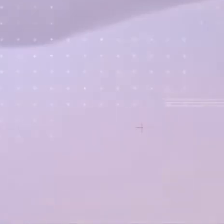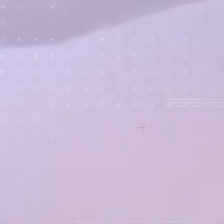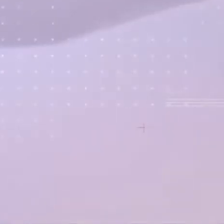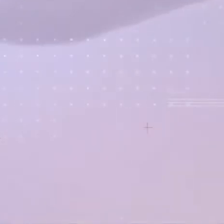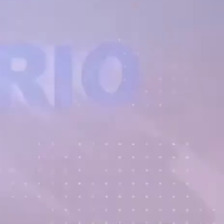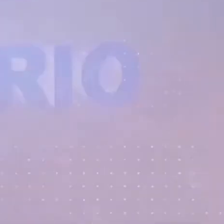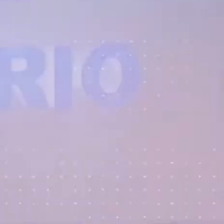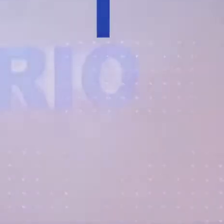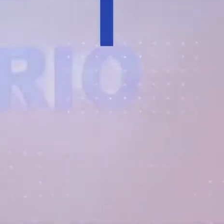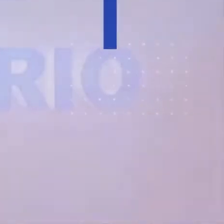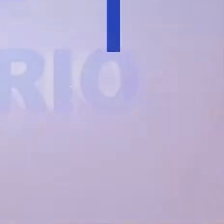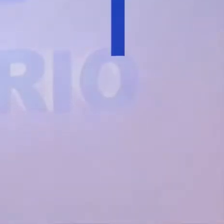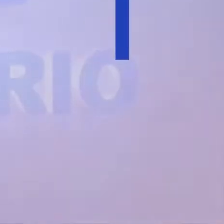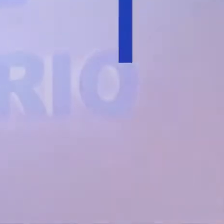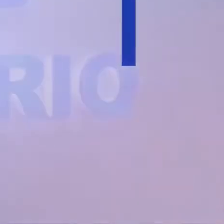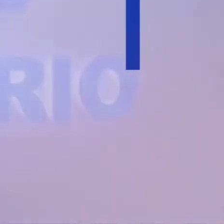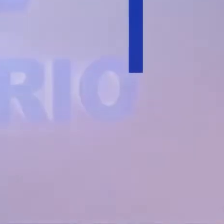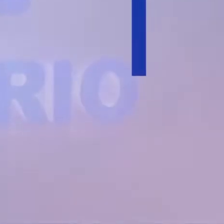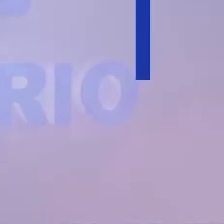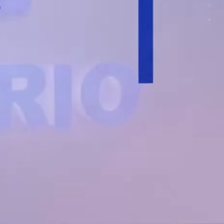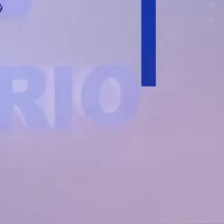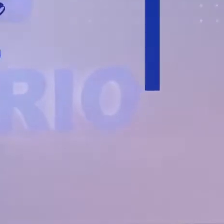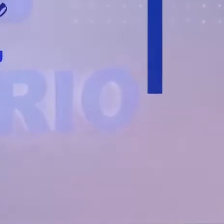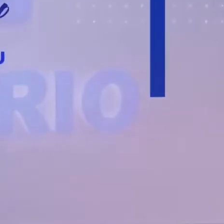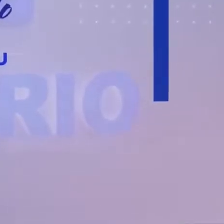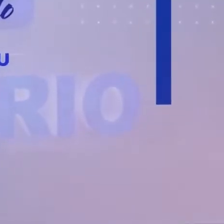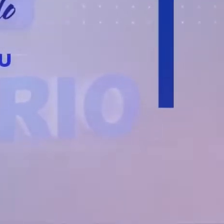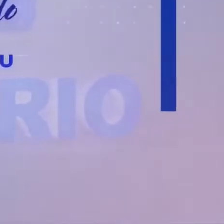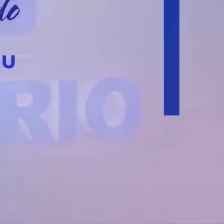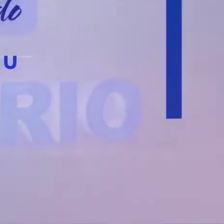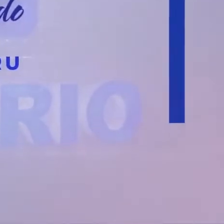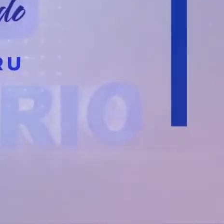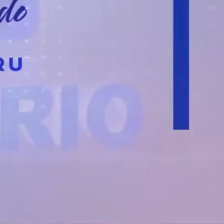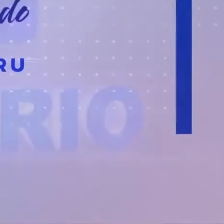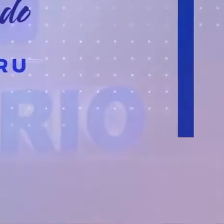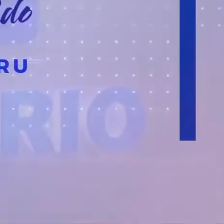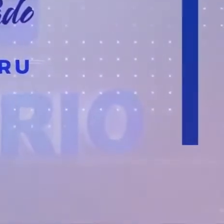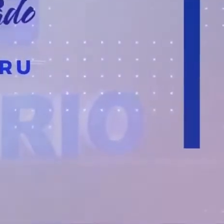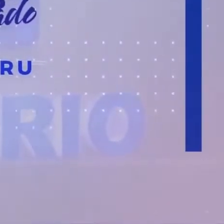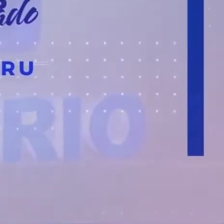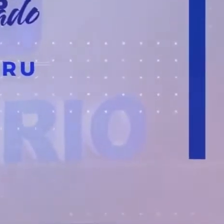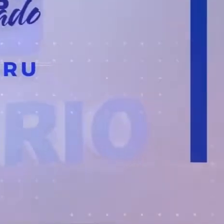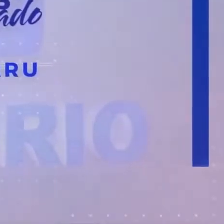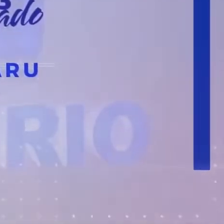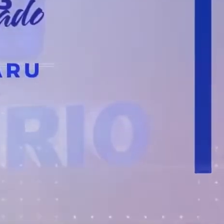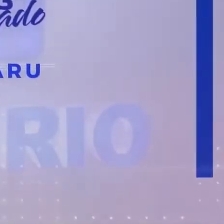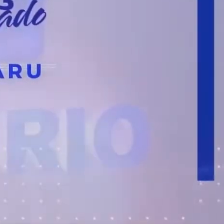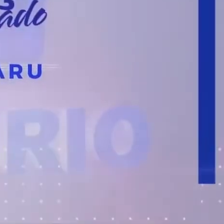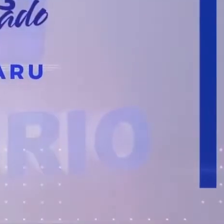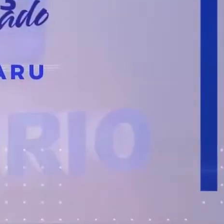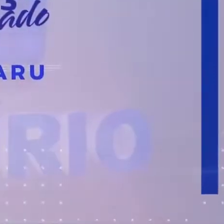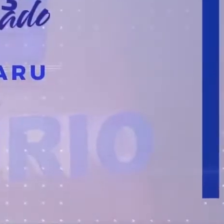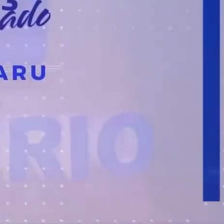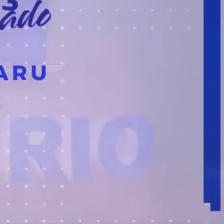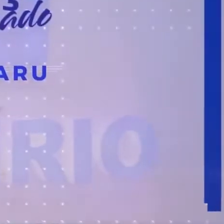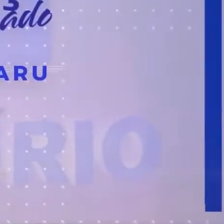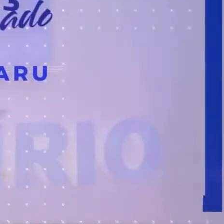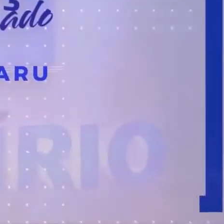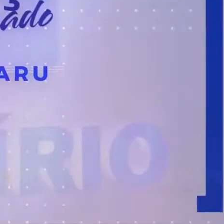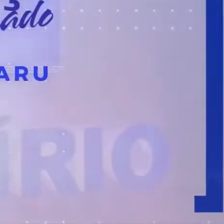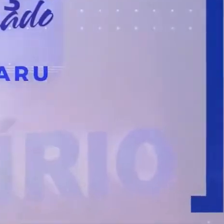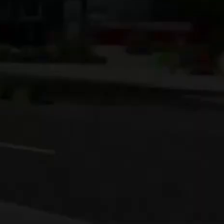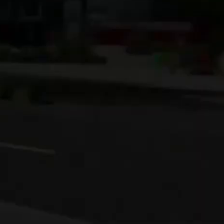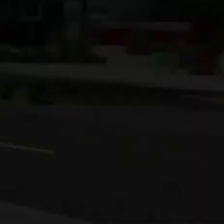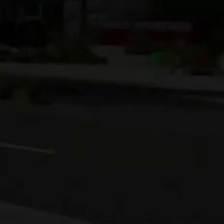estas e outras novidades que nós preparamos para você. Porfírio Calçados e Espaço no Calçado. Lojas em Santa Cruz, Toritama e